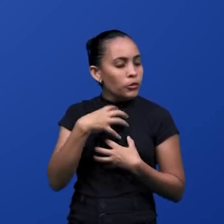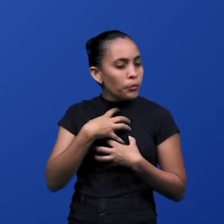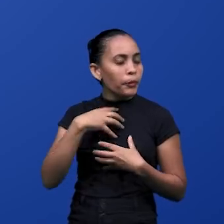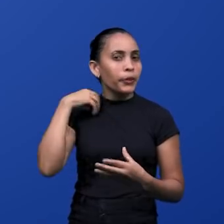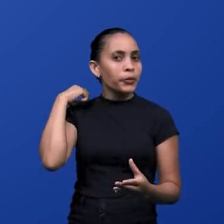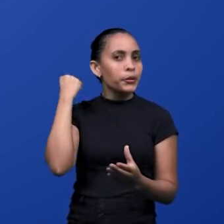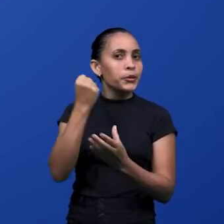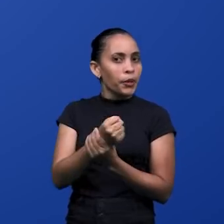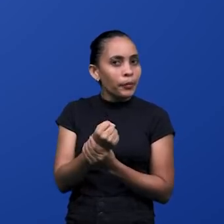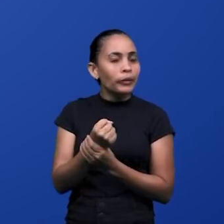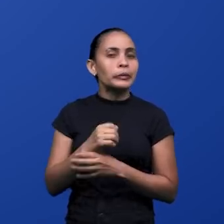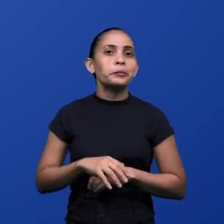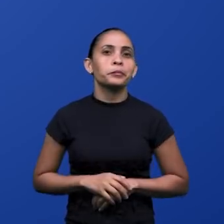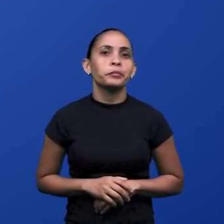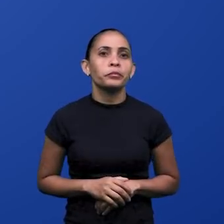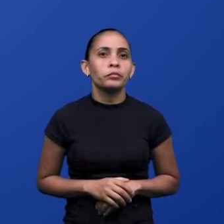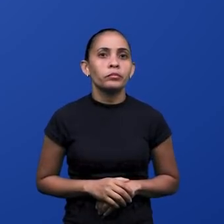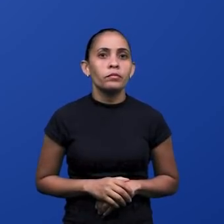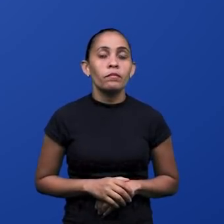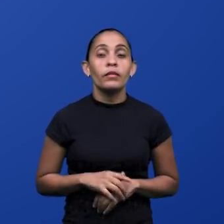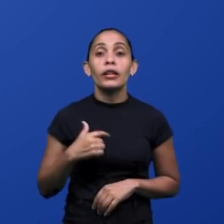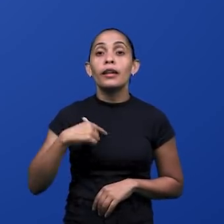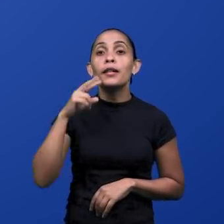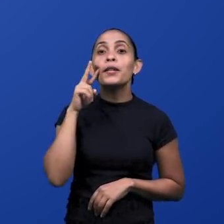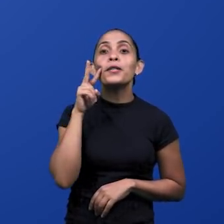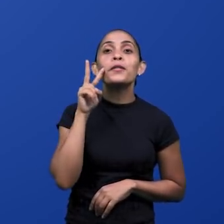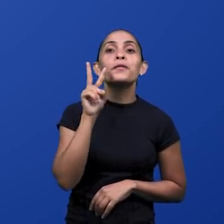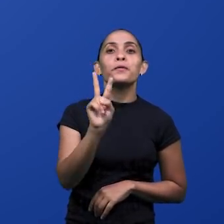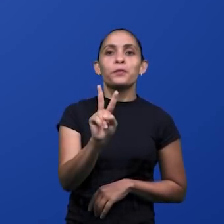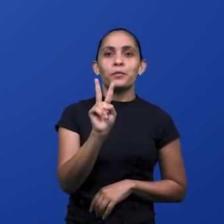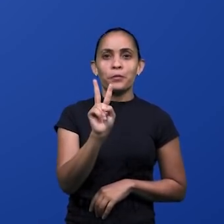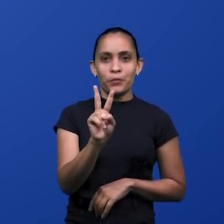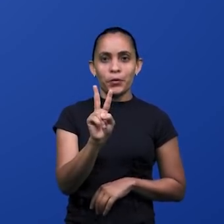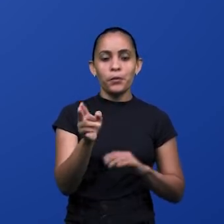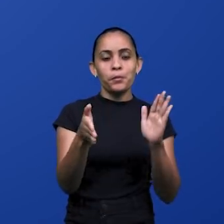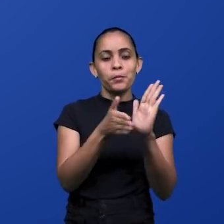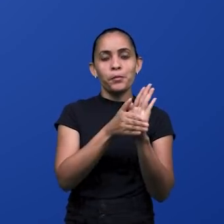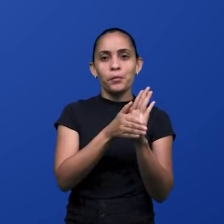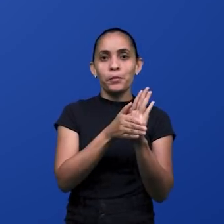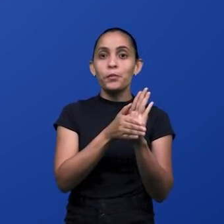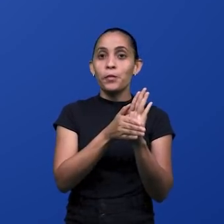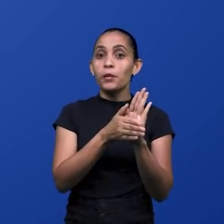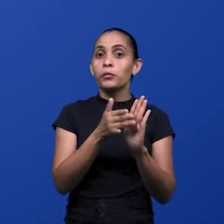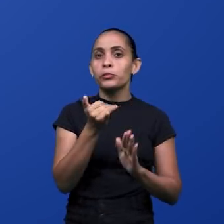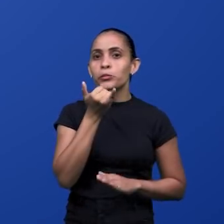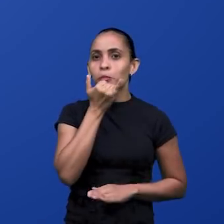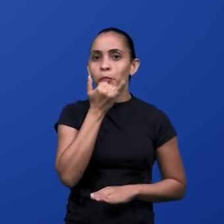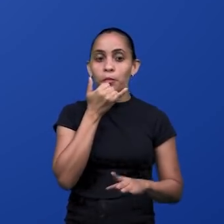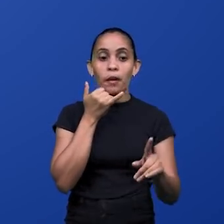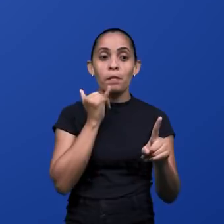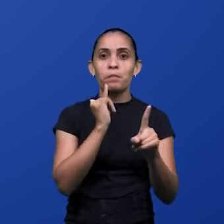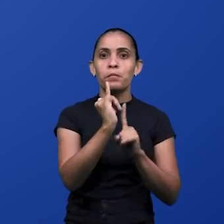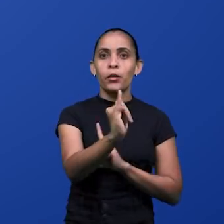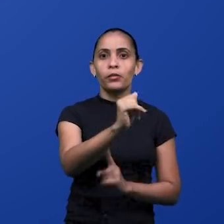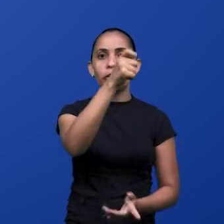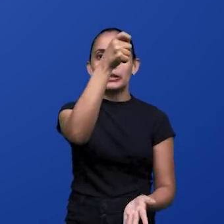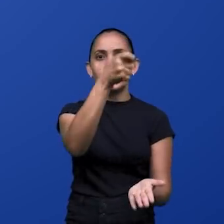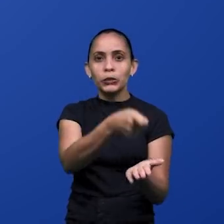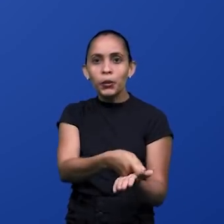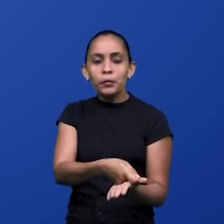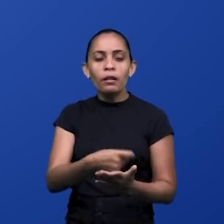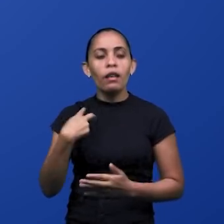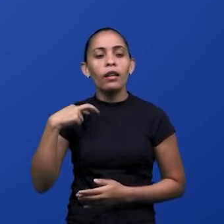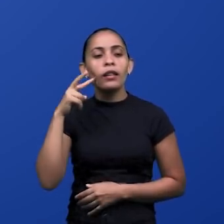e o sentimento de Abraão? Foi quando ele viu o dia profético que iria